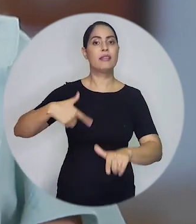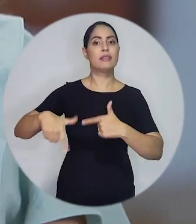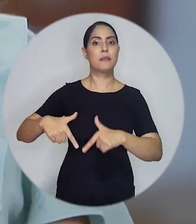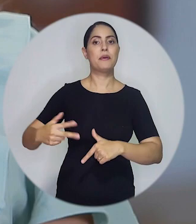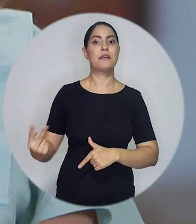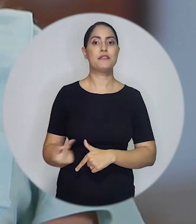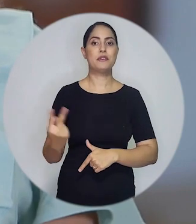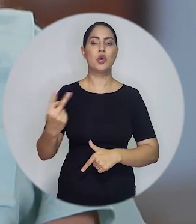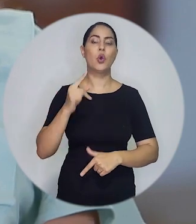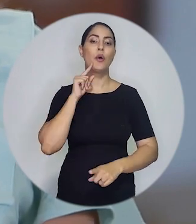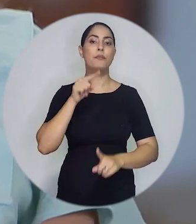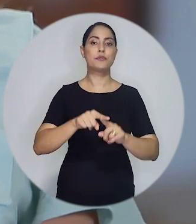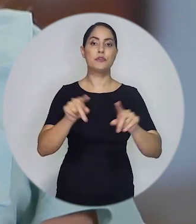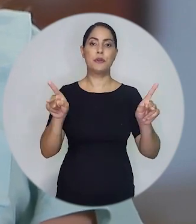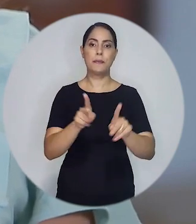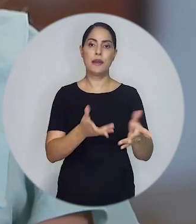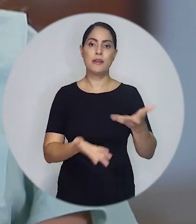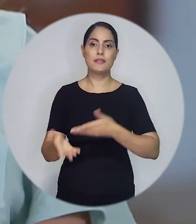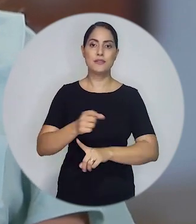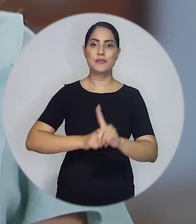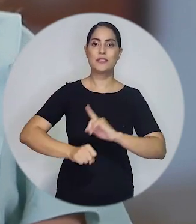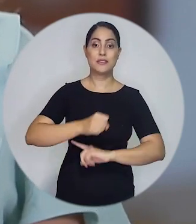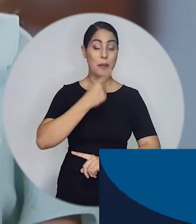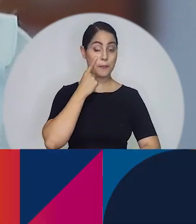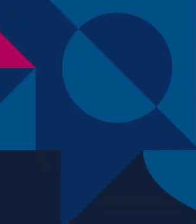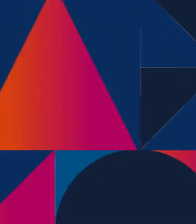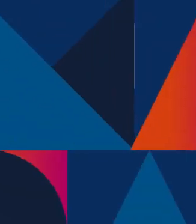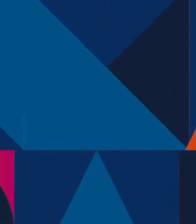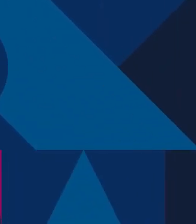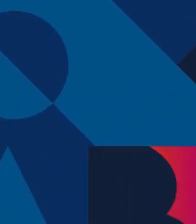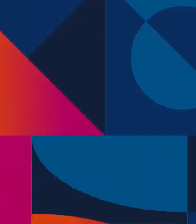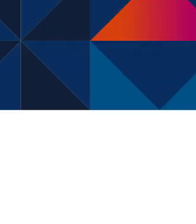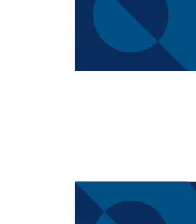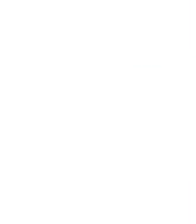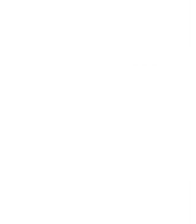advocacia trabalhista pela pacificação social. Confira.